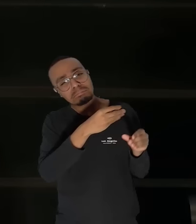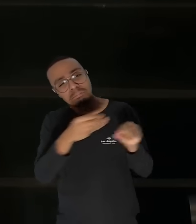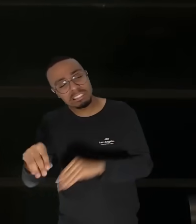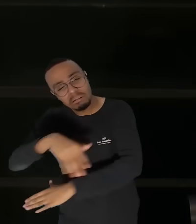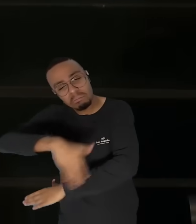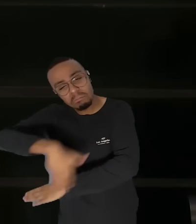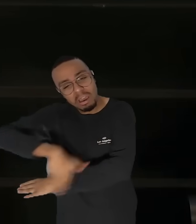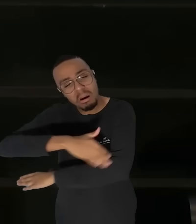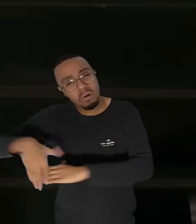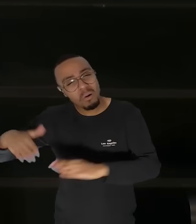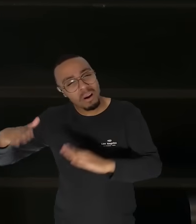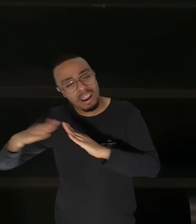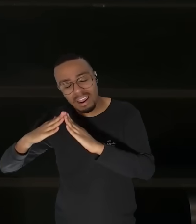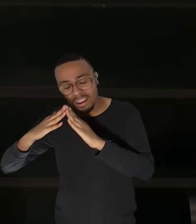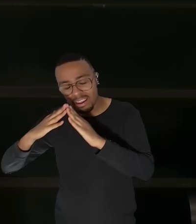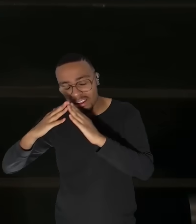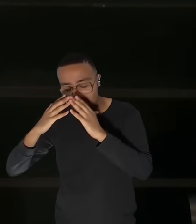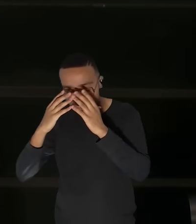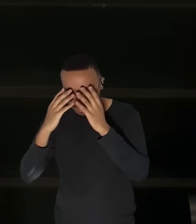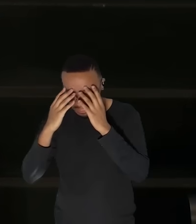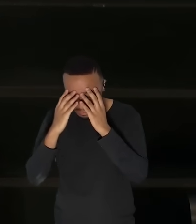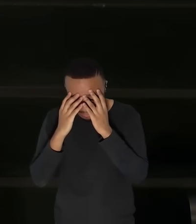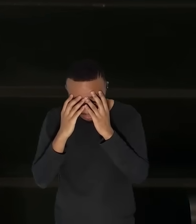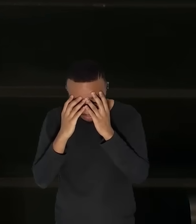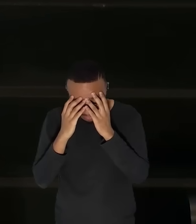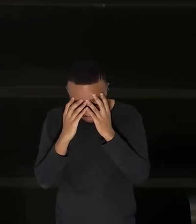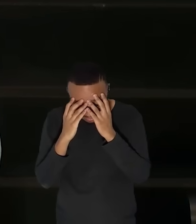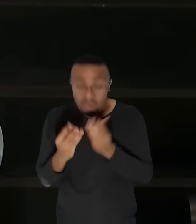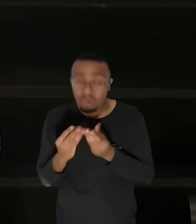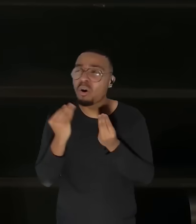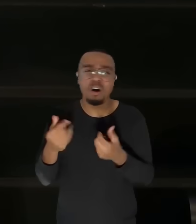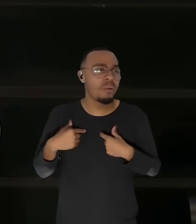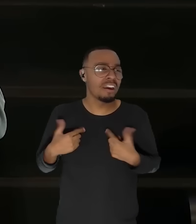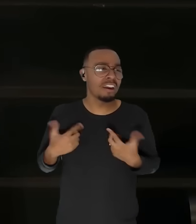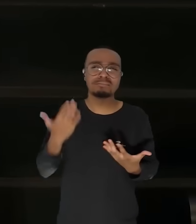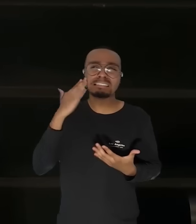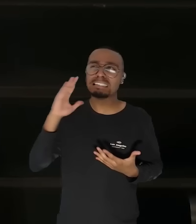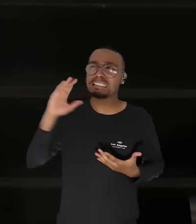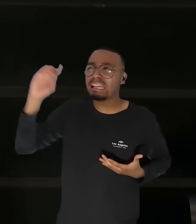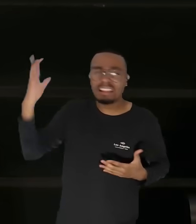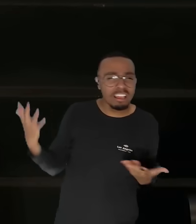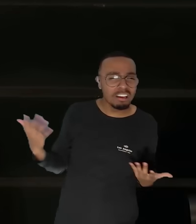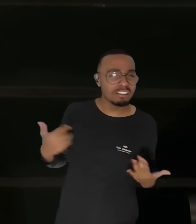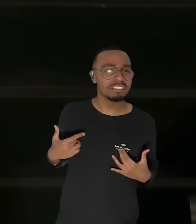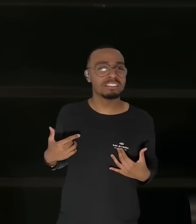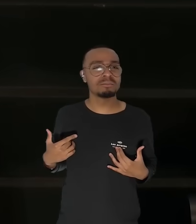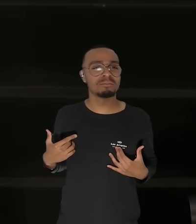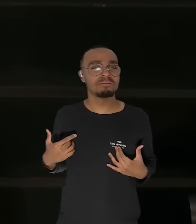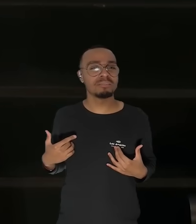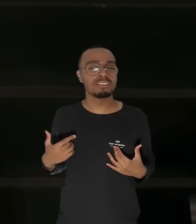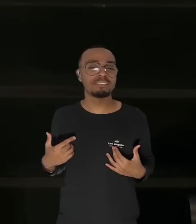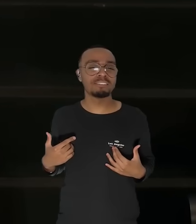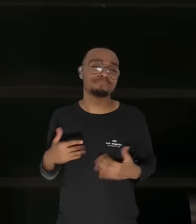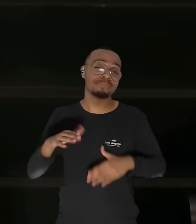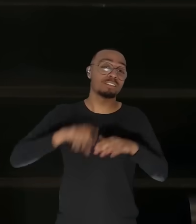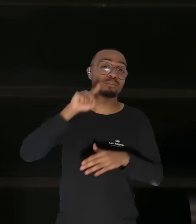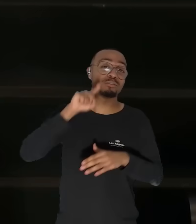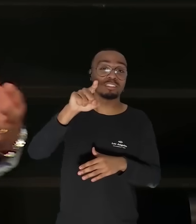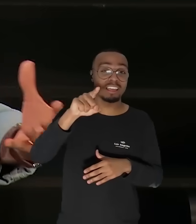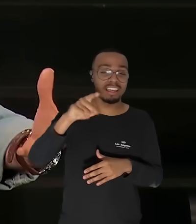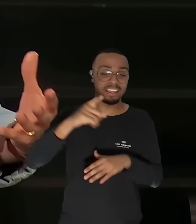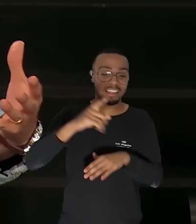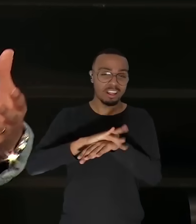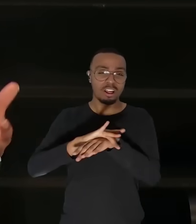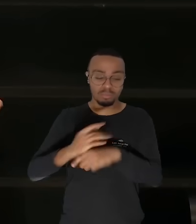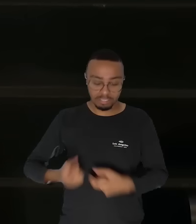Como é complicado entender o evangelho pela ótica humana. Como Deus pode estar comigo? Eu estou com câncer, pastor.